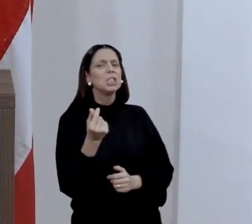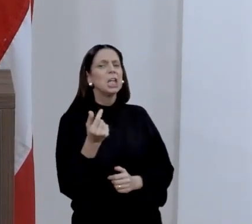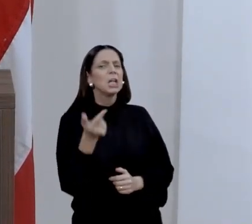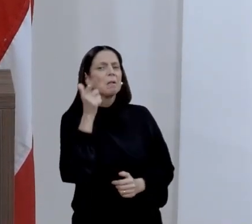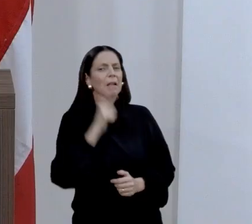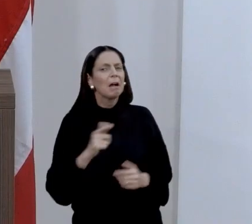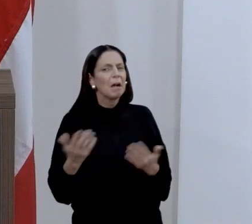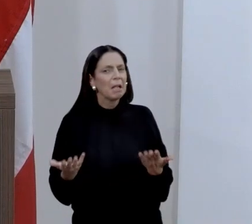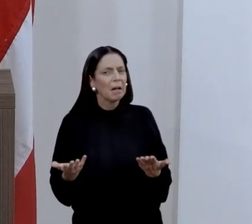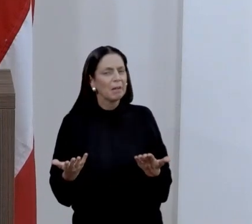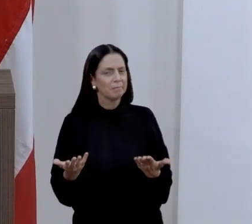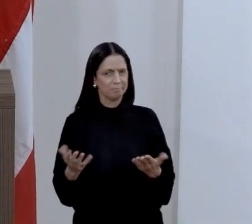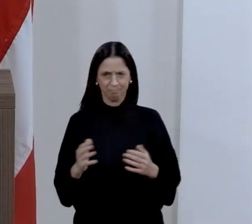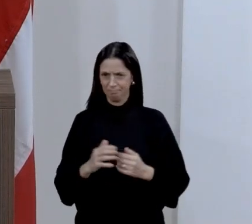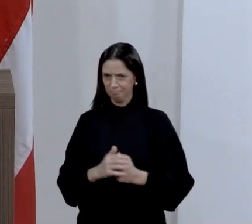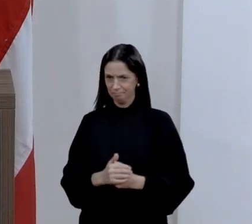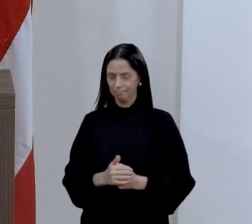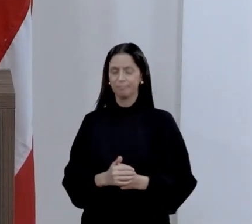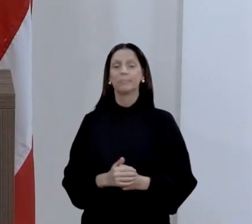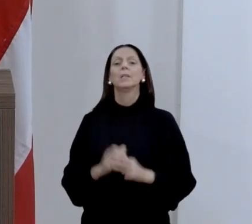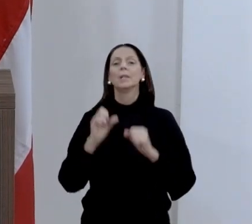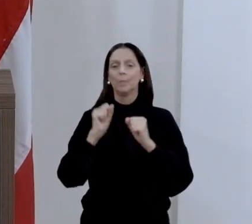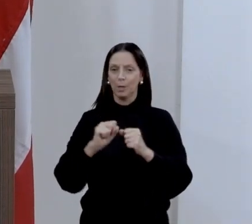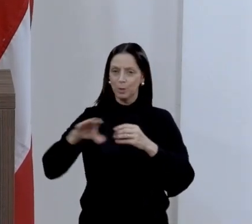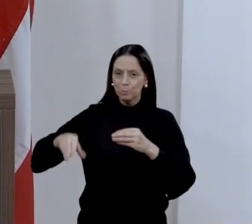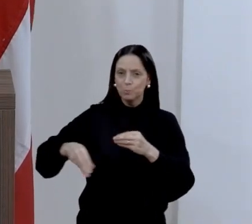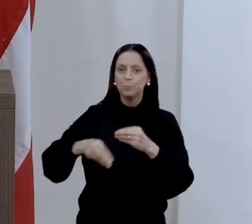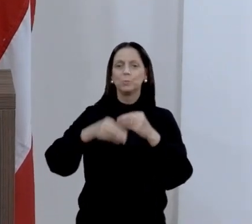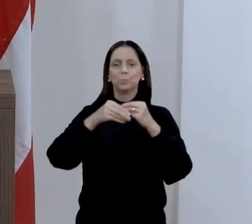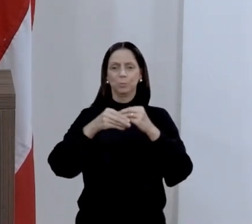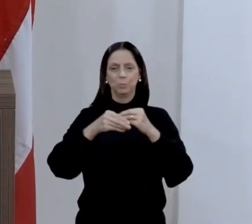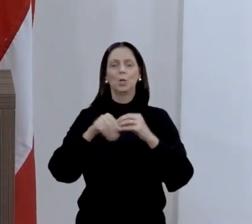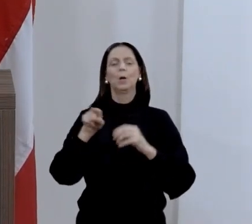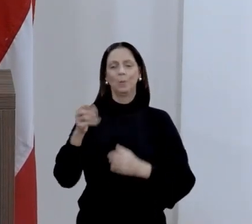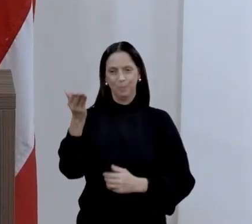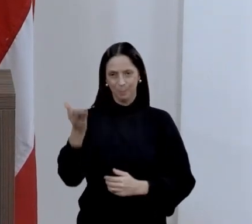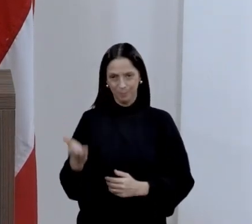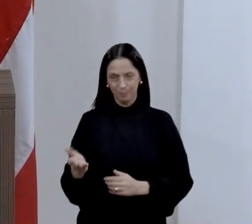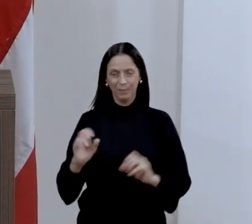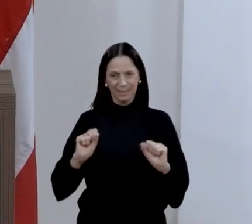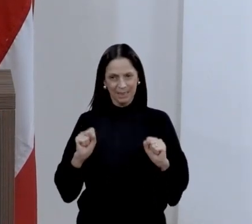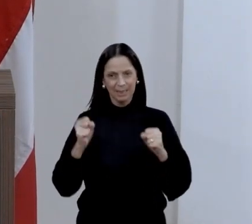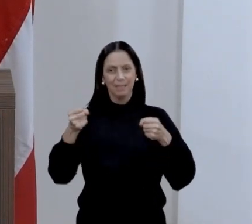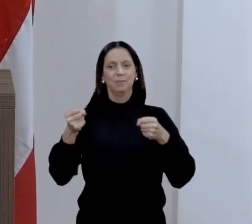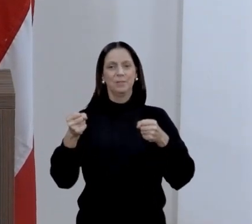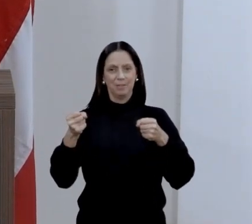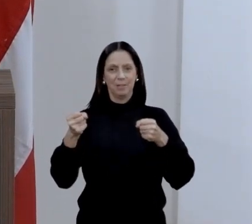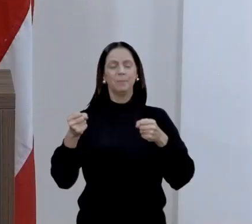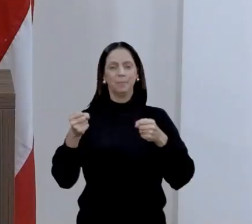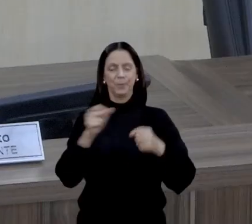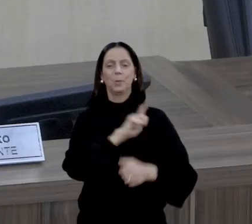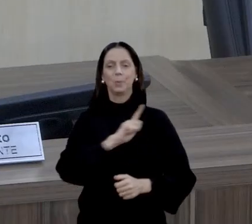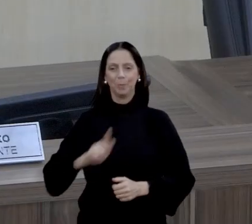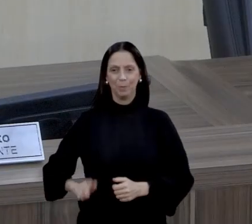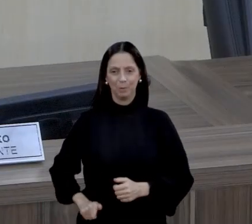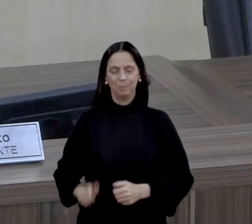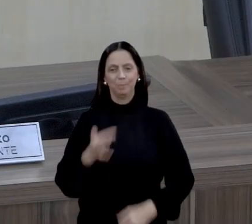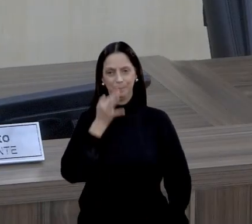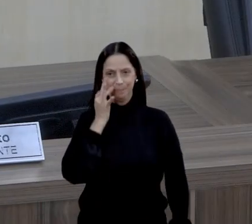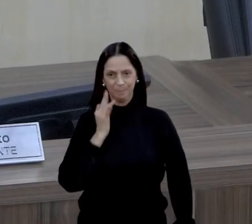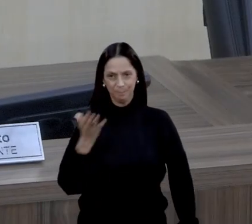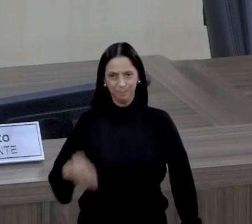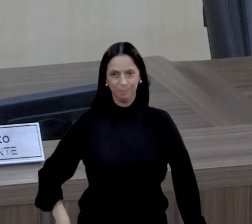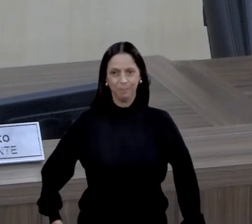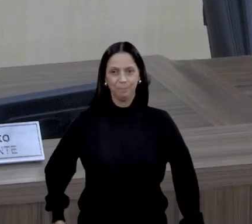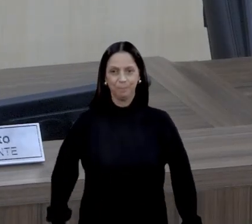uma parte ao grande defensor do governador, o vereador Flávio Linhares. Em a parte,